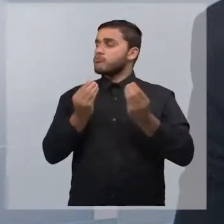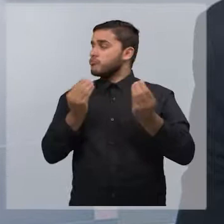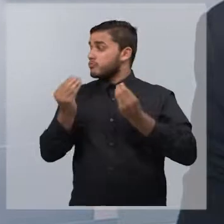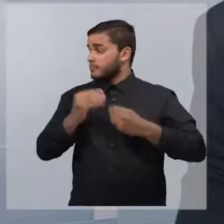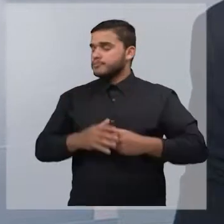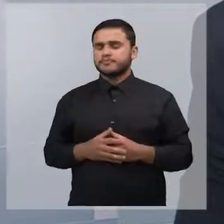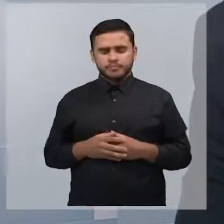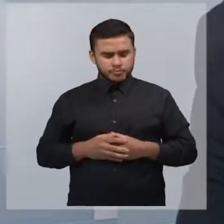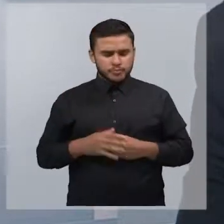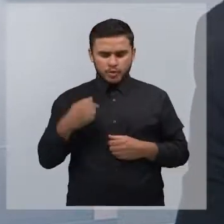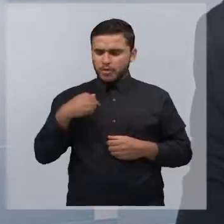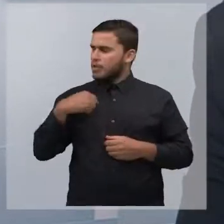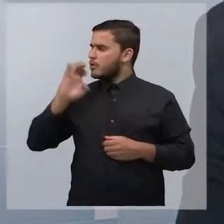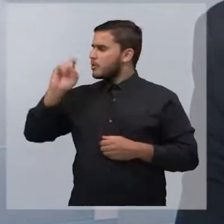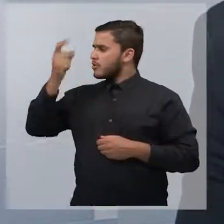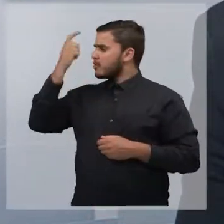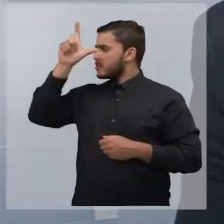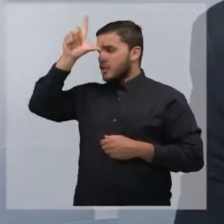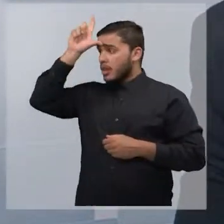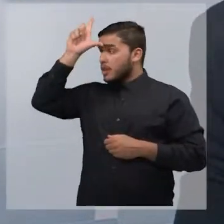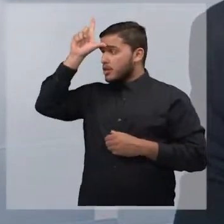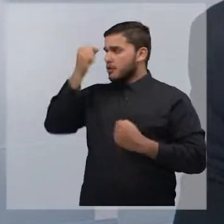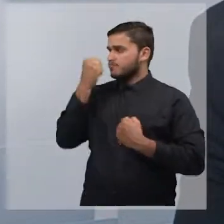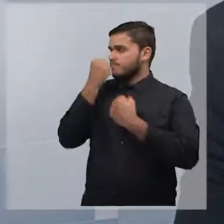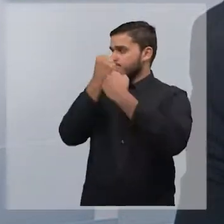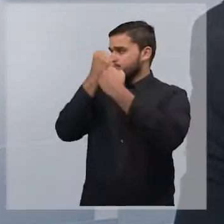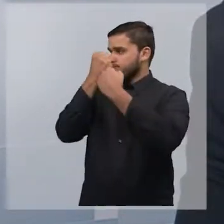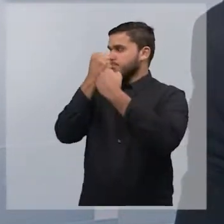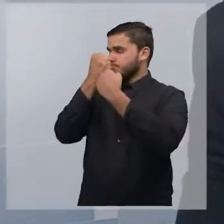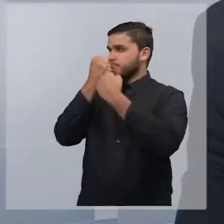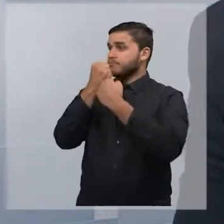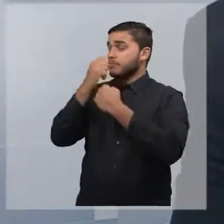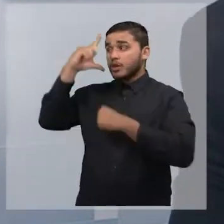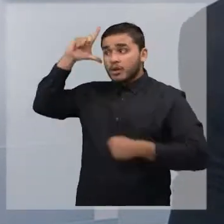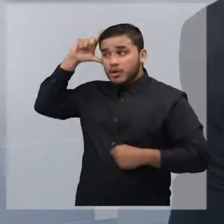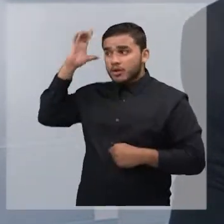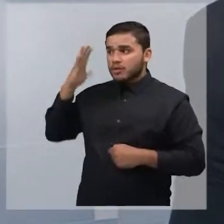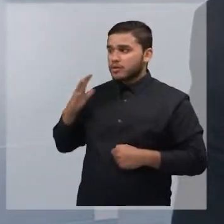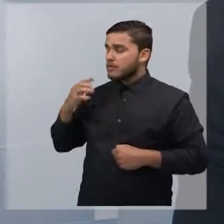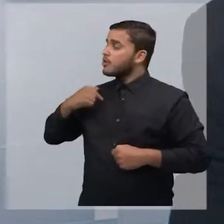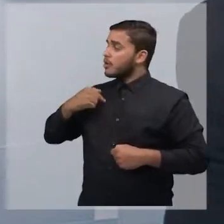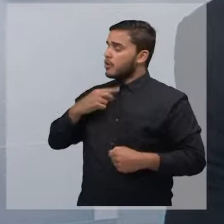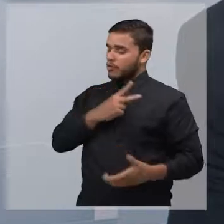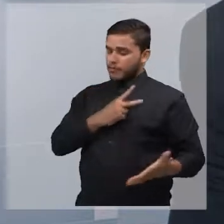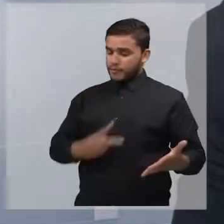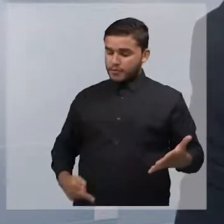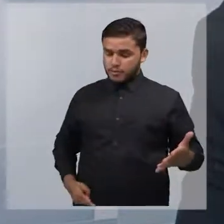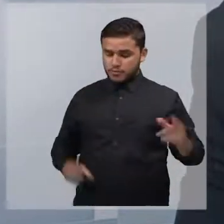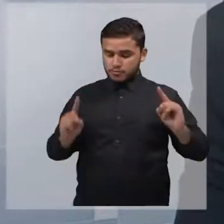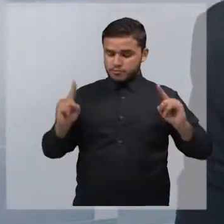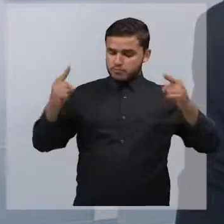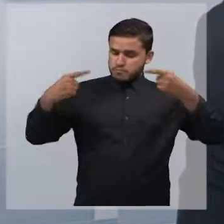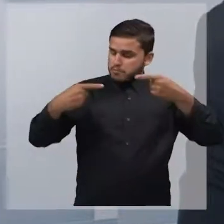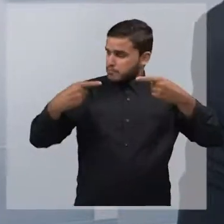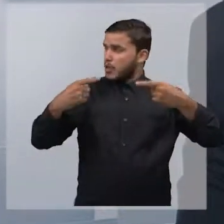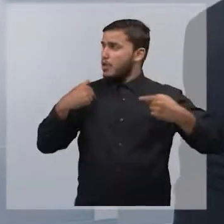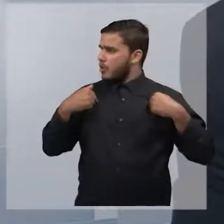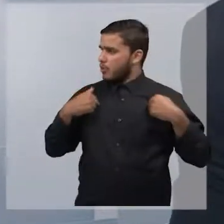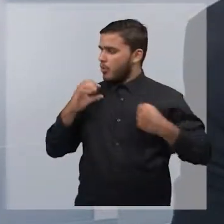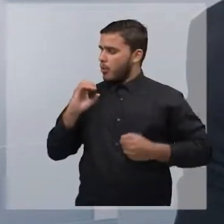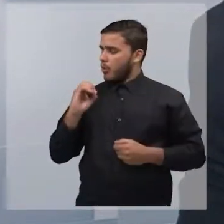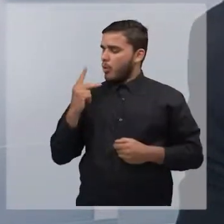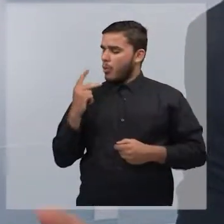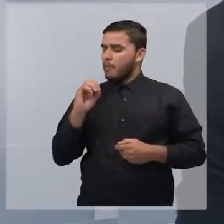dizer, eu que fui líder de governo no governo da prefeita Luiziane, e sou vereador de oposição. Uhum. De oposição